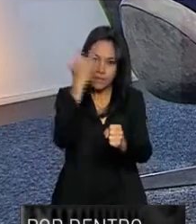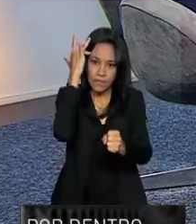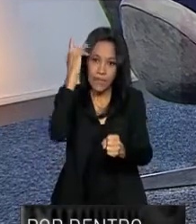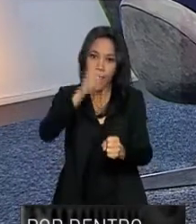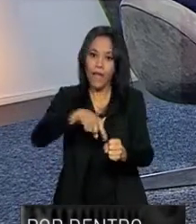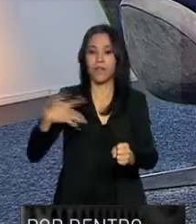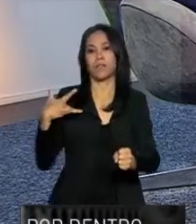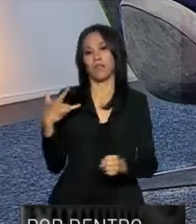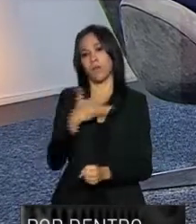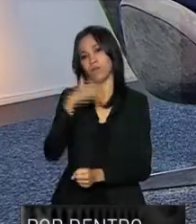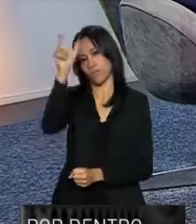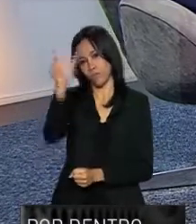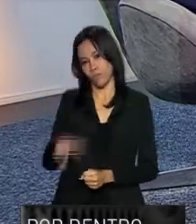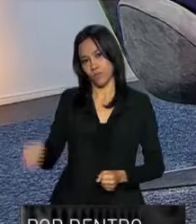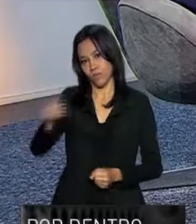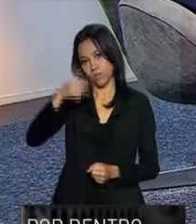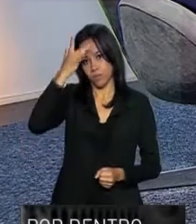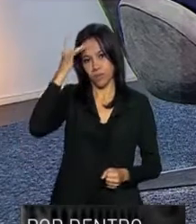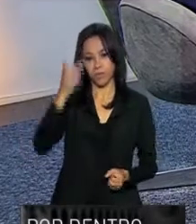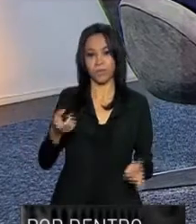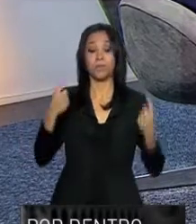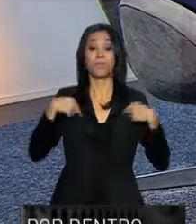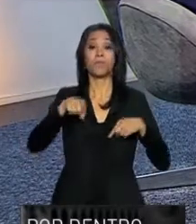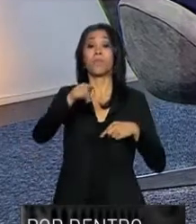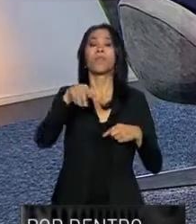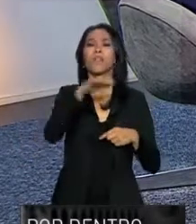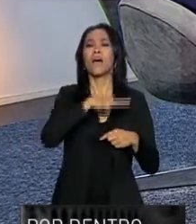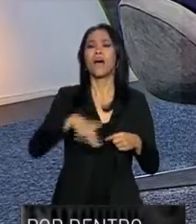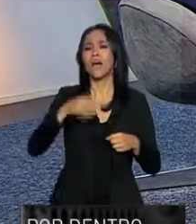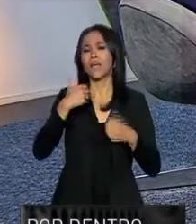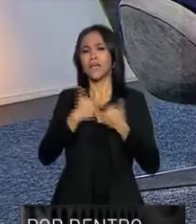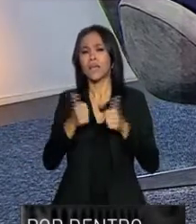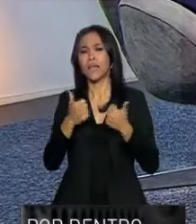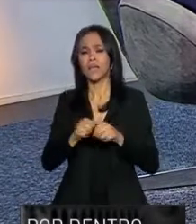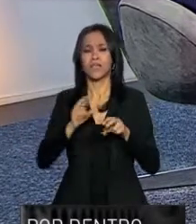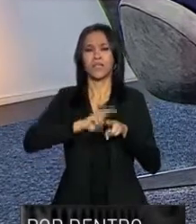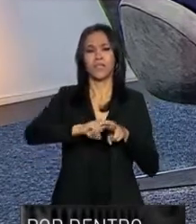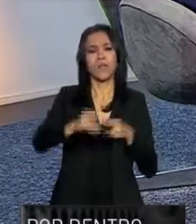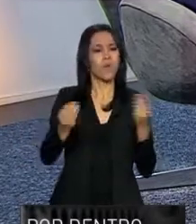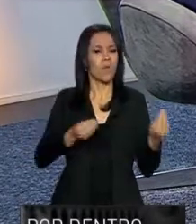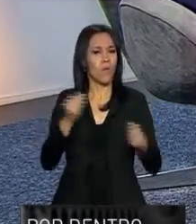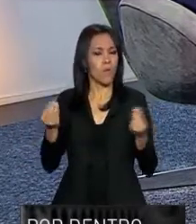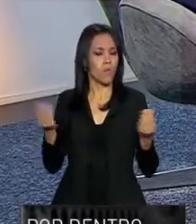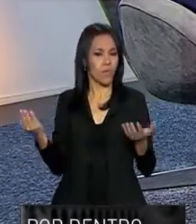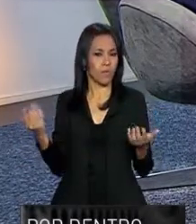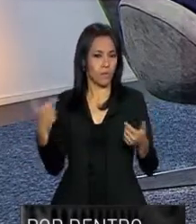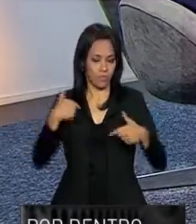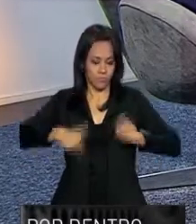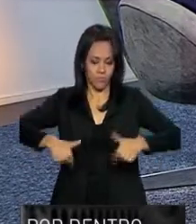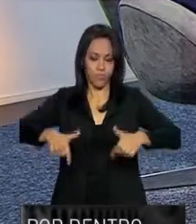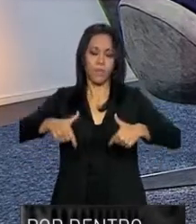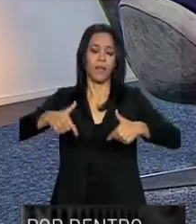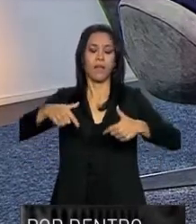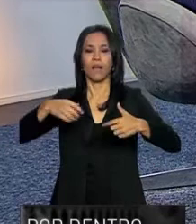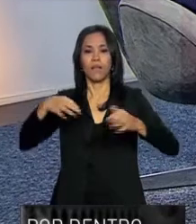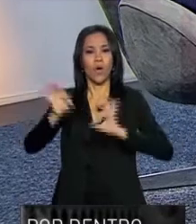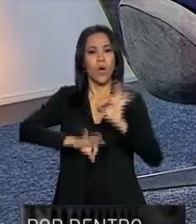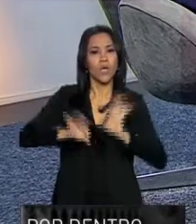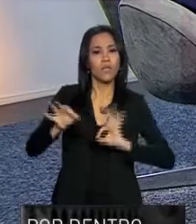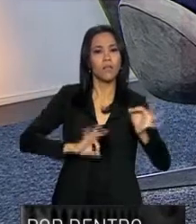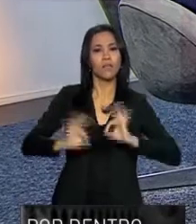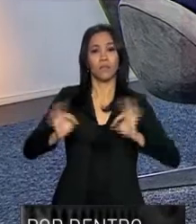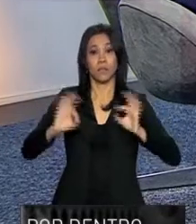mesmo mudando um pouco de assunto na gestão do trânsito o ministério também tem implantado uma série de ações para tornar mais ágil a vida do passageiro também do